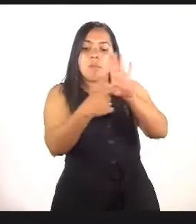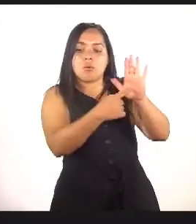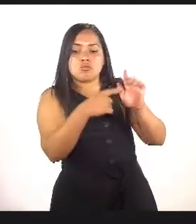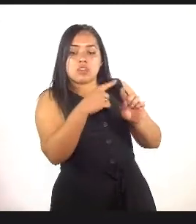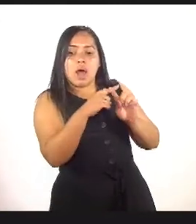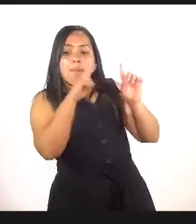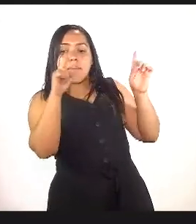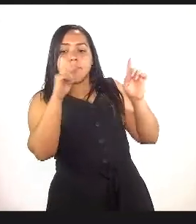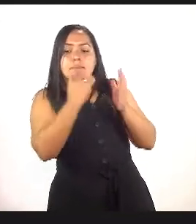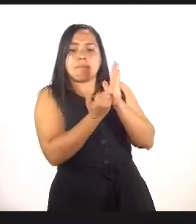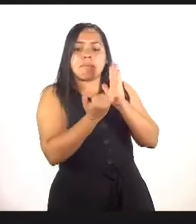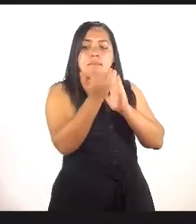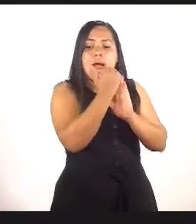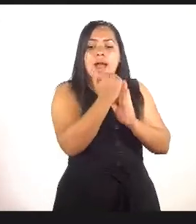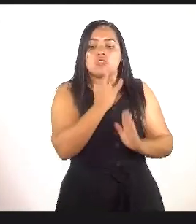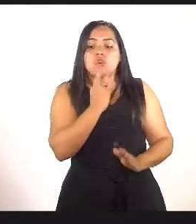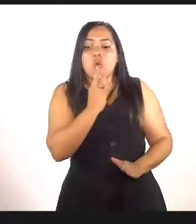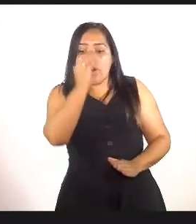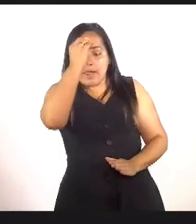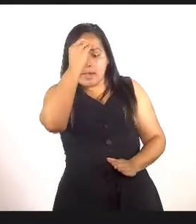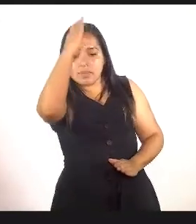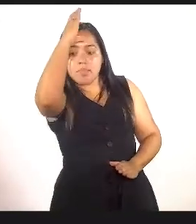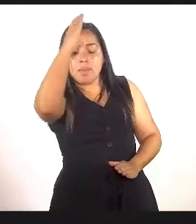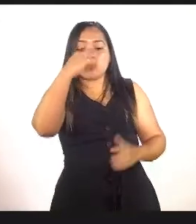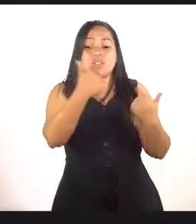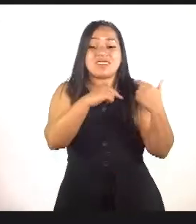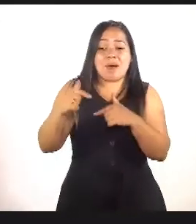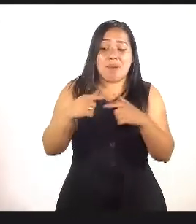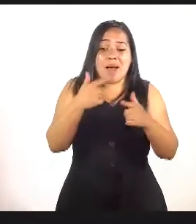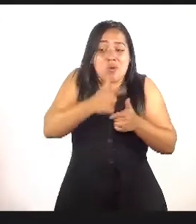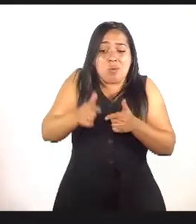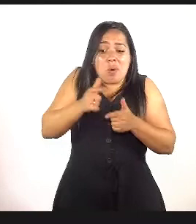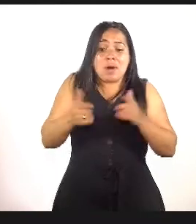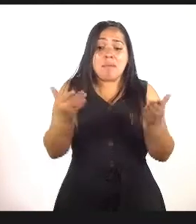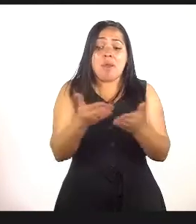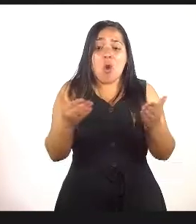grandes problemas hoje dos serviços públicos essenciais é o excesso de